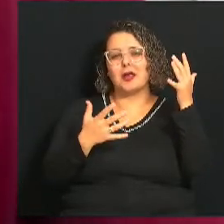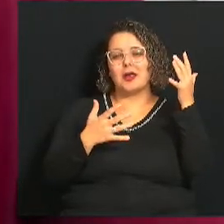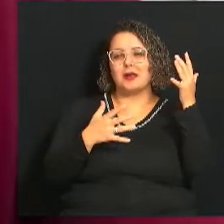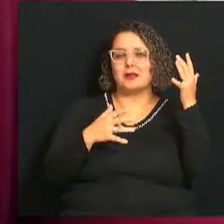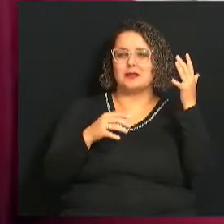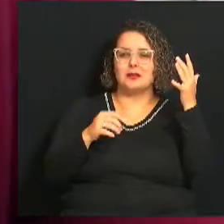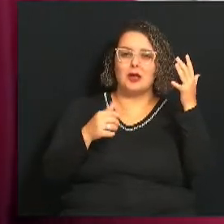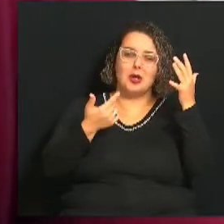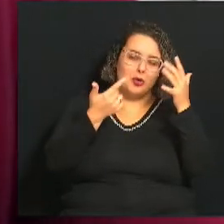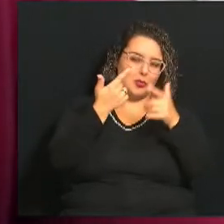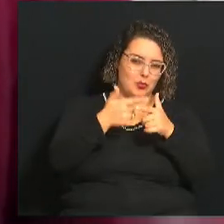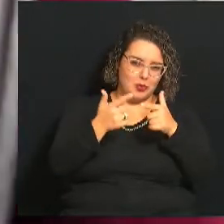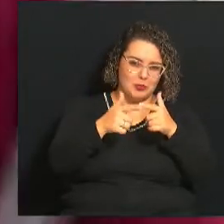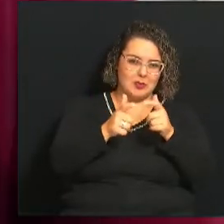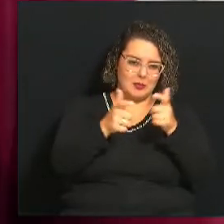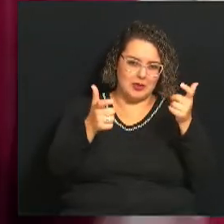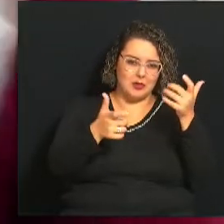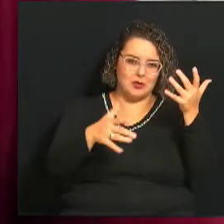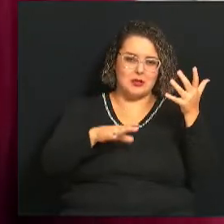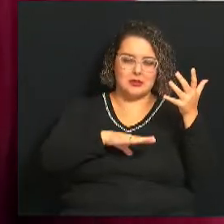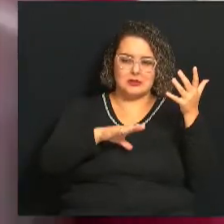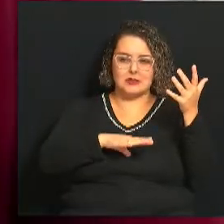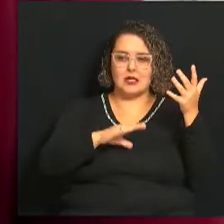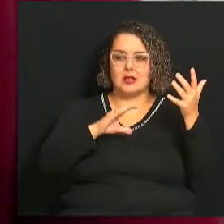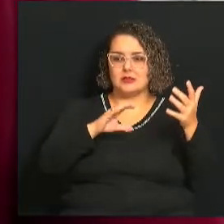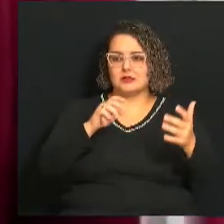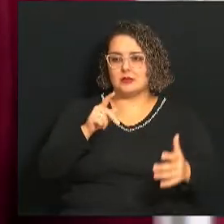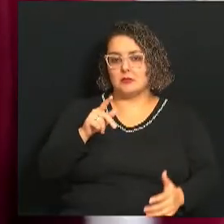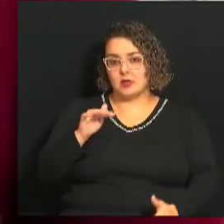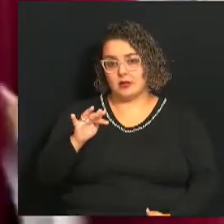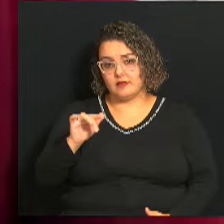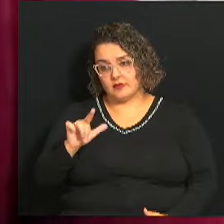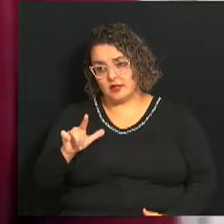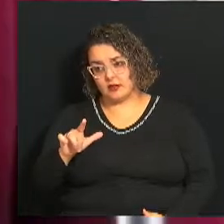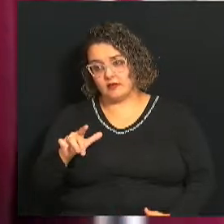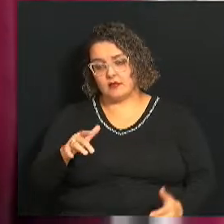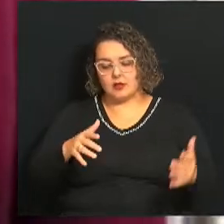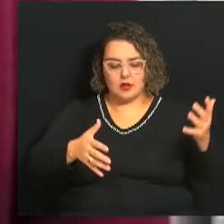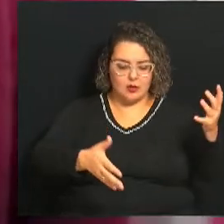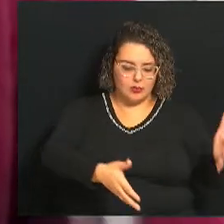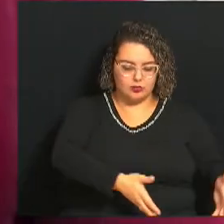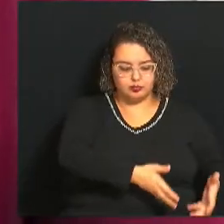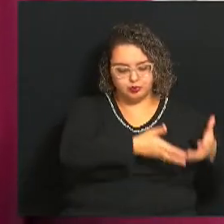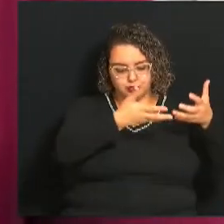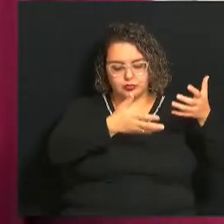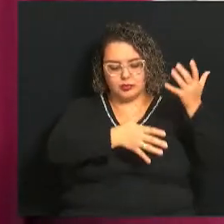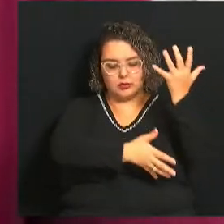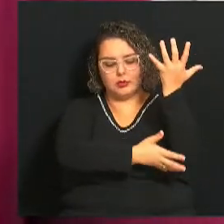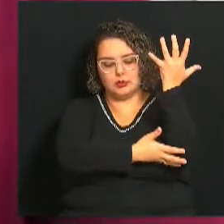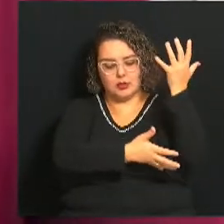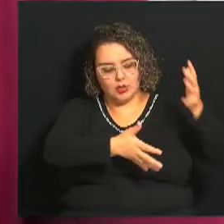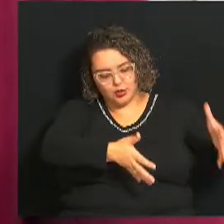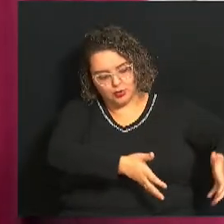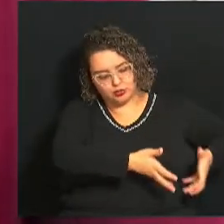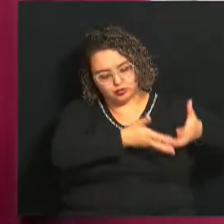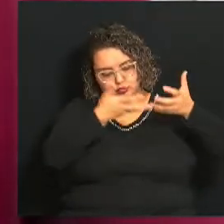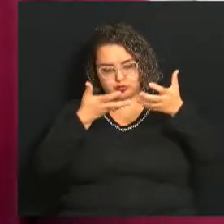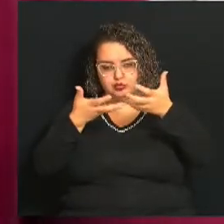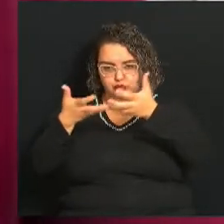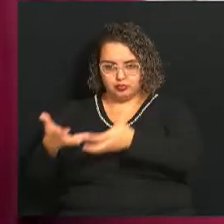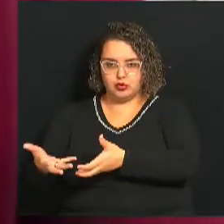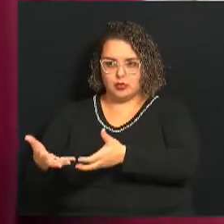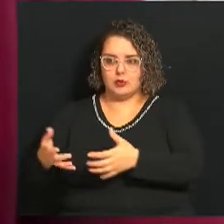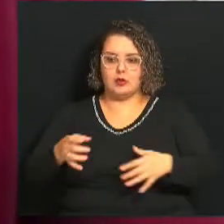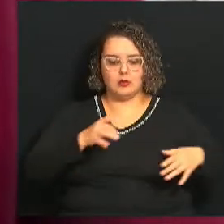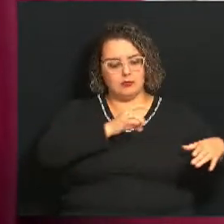provocando problemas na cidade. A CPFL faz essa extração e, por conta disso, faz o plantio